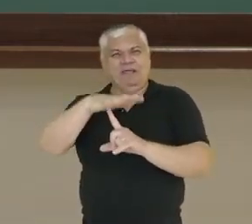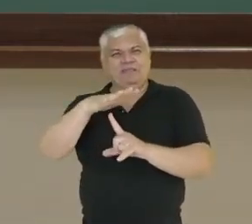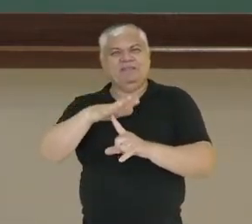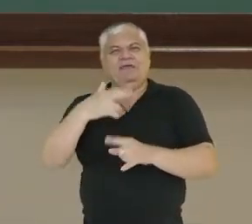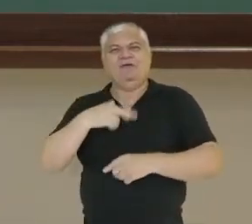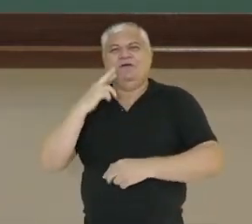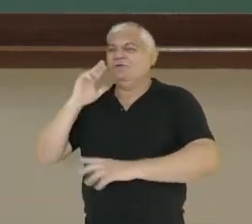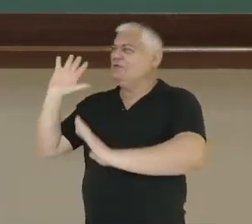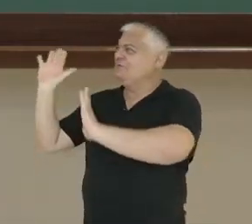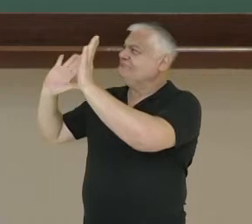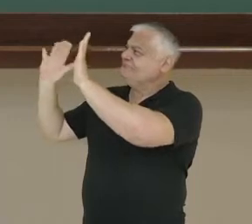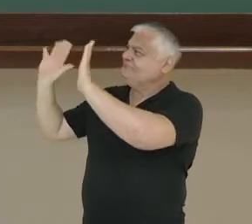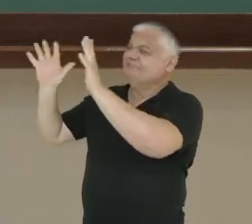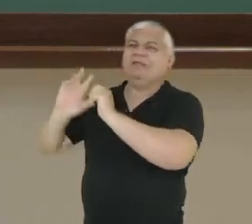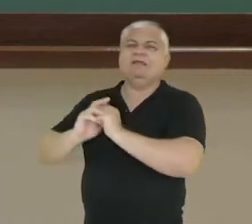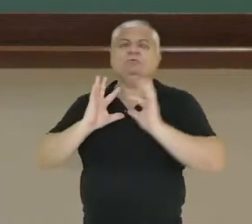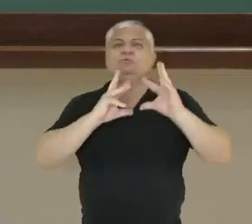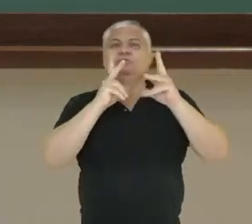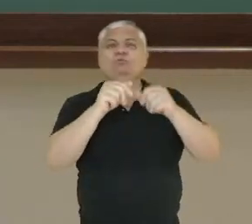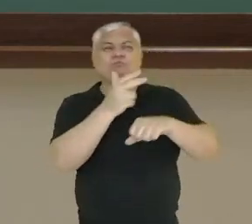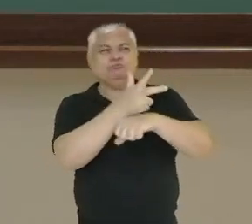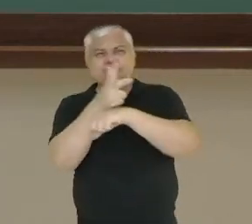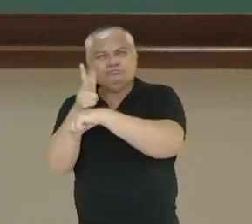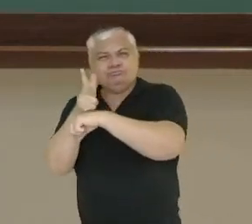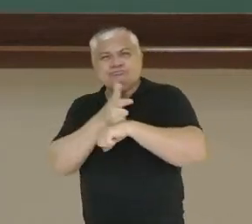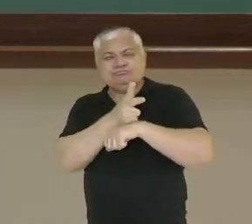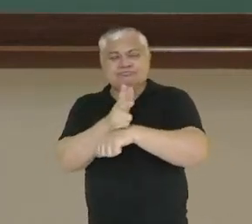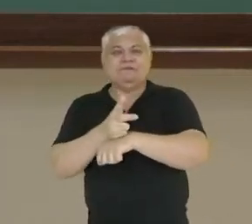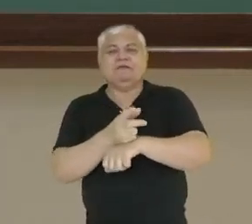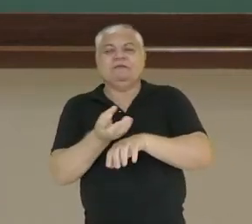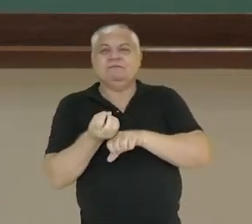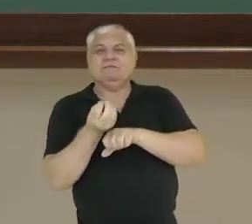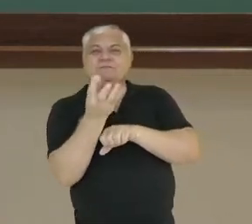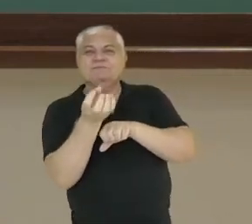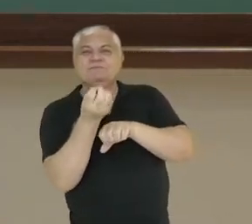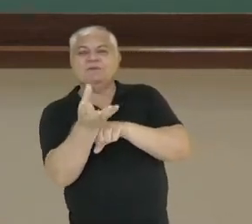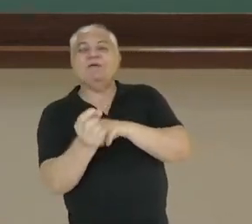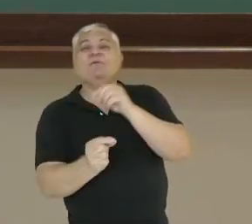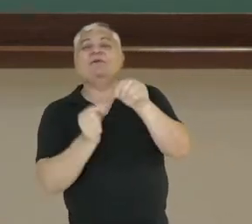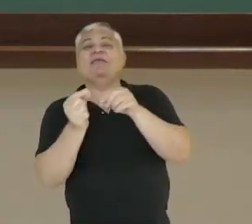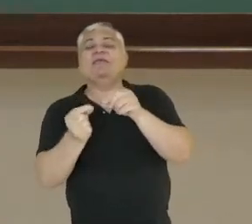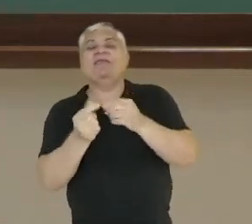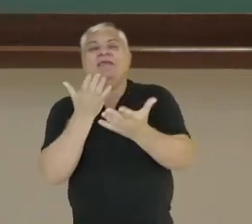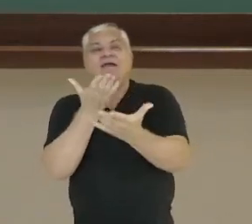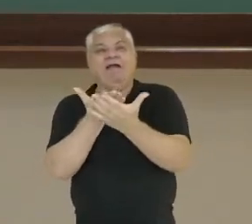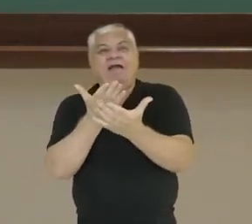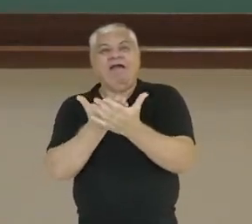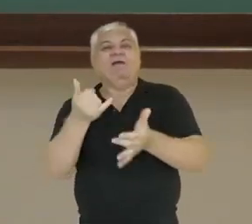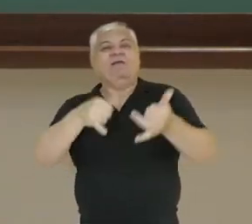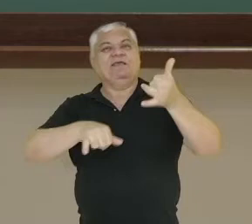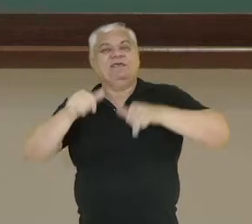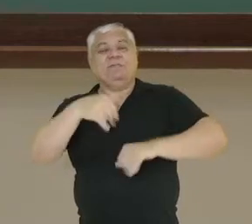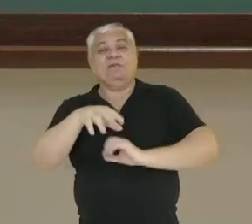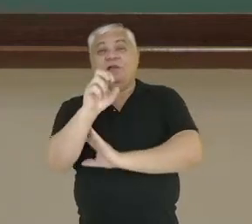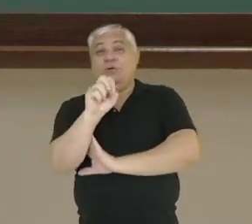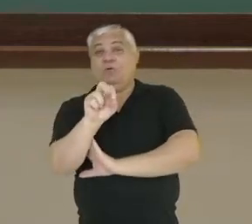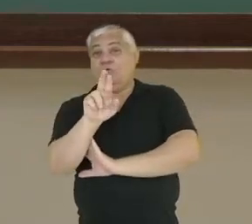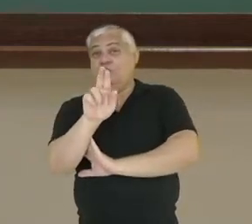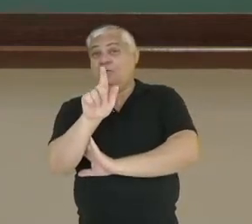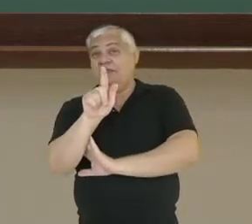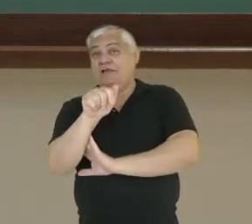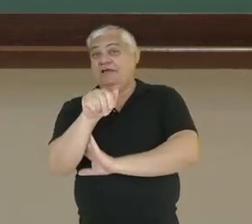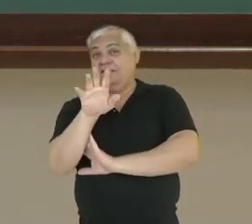eu, Ronaldo e todos os técnicos, levar até você mais uma aula de Química Orgânica.